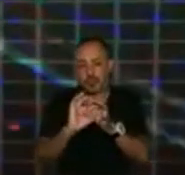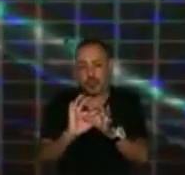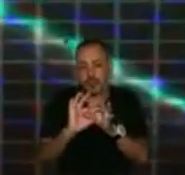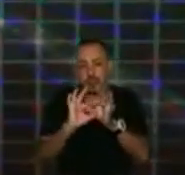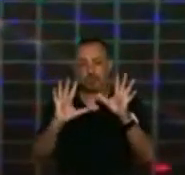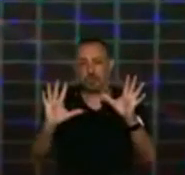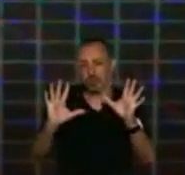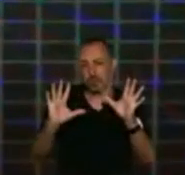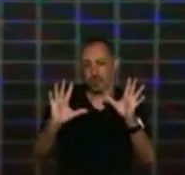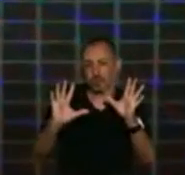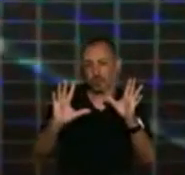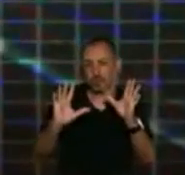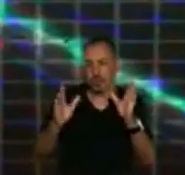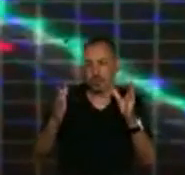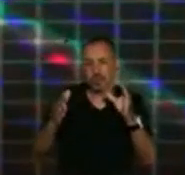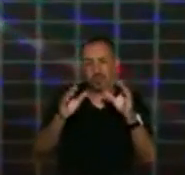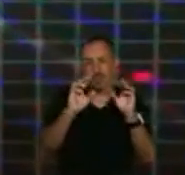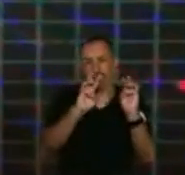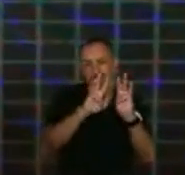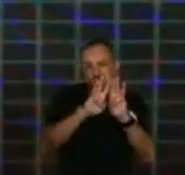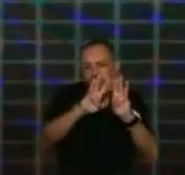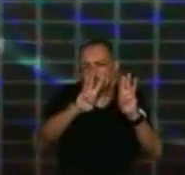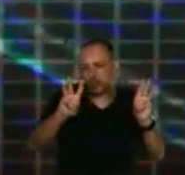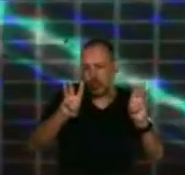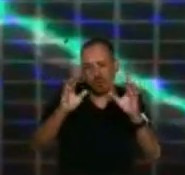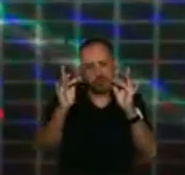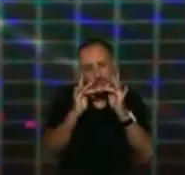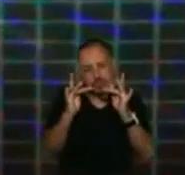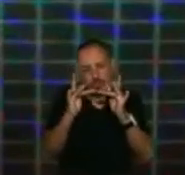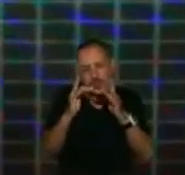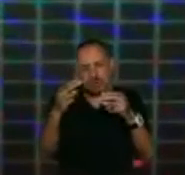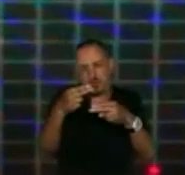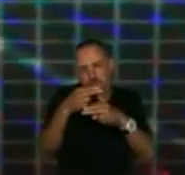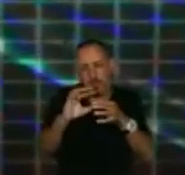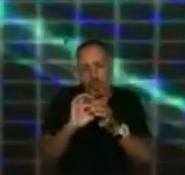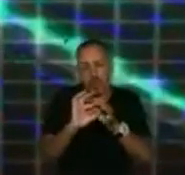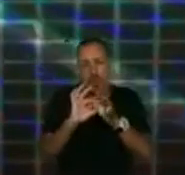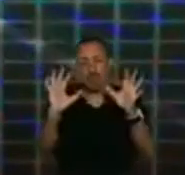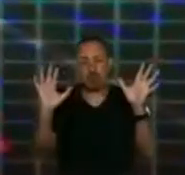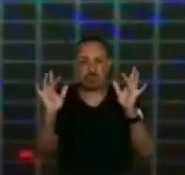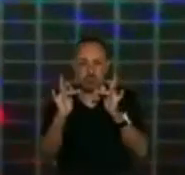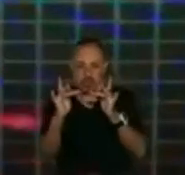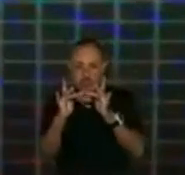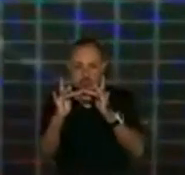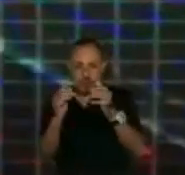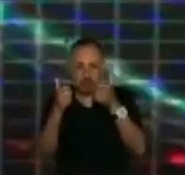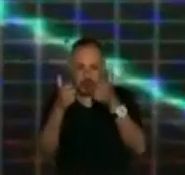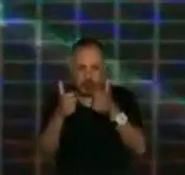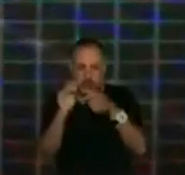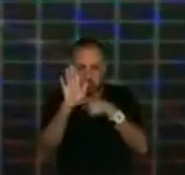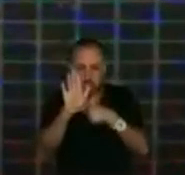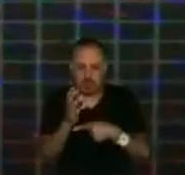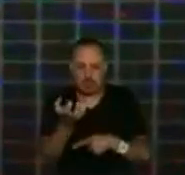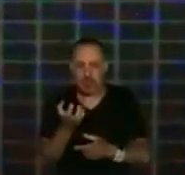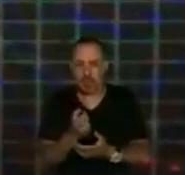te atender aí sempre que possível, tanto pelo site quanto pelos todos os contatos aí do Sebrae. Então, fique à vontade para entrar em contato com essa galera que está sempre disposta a ajudar